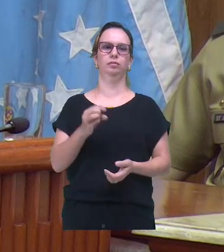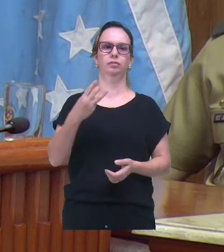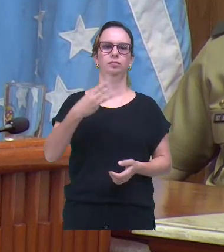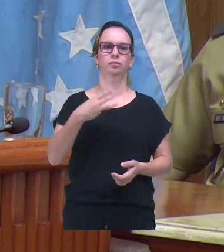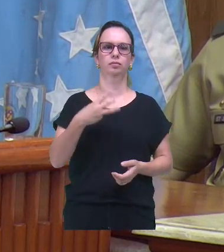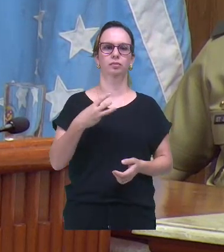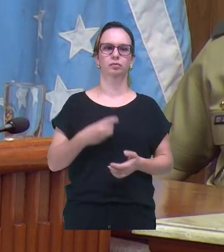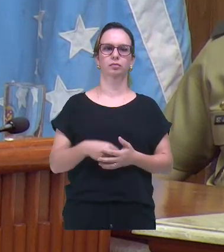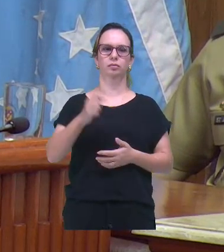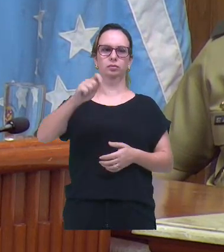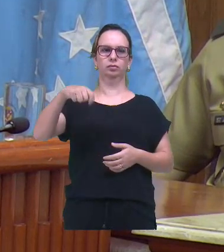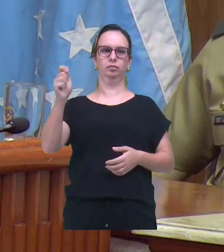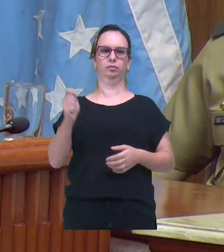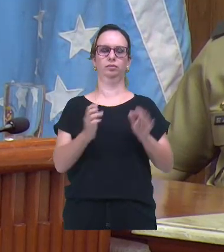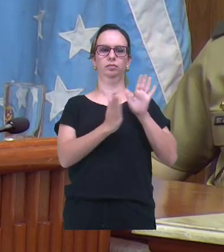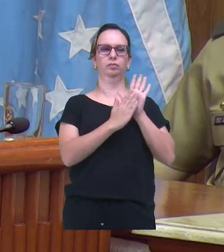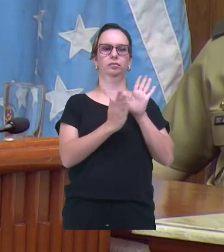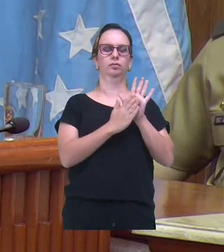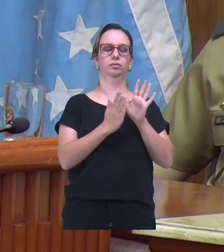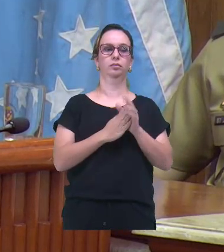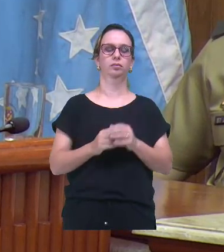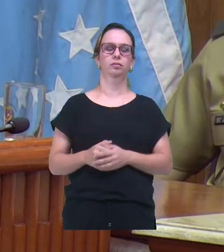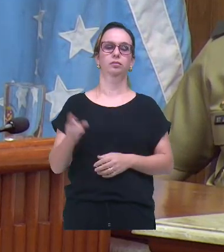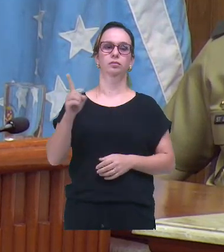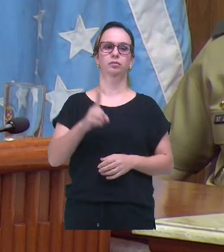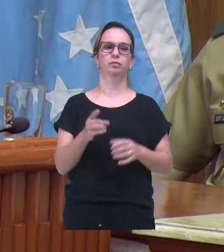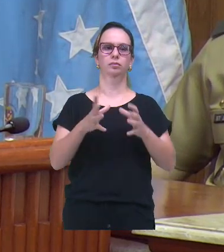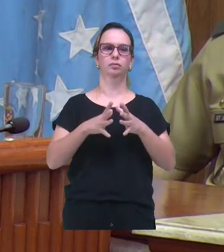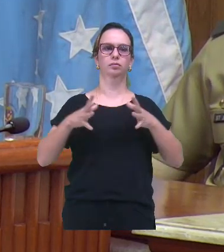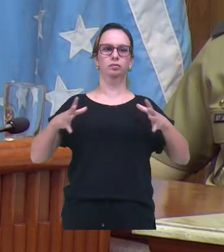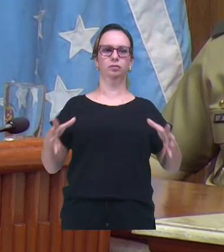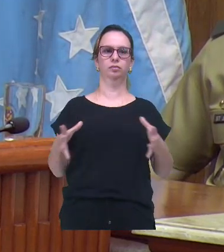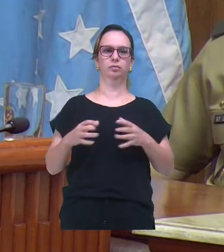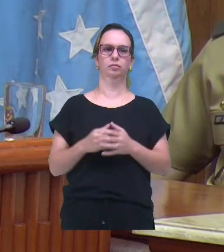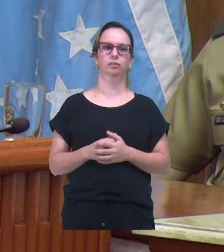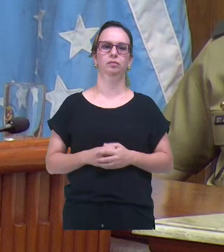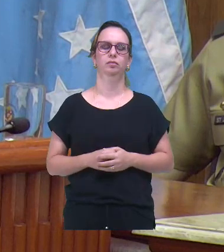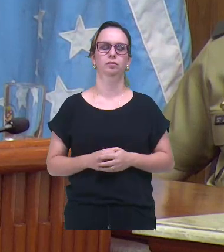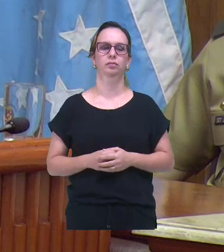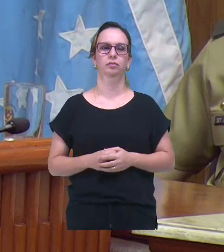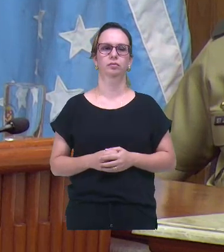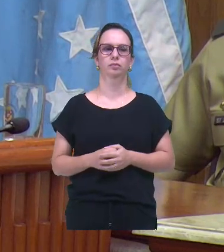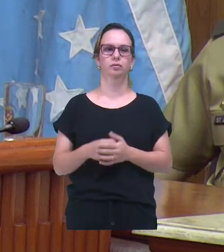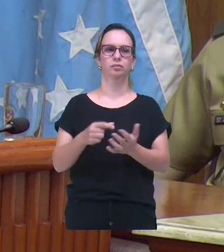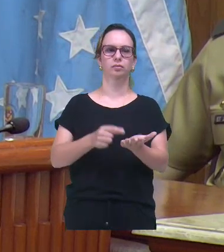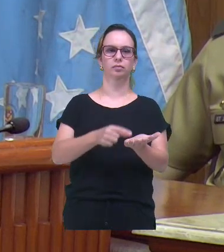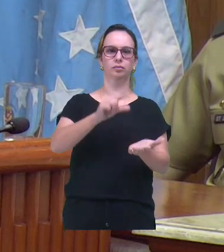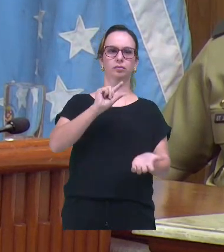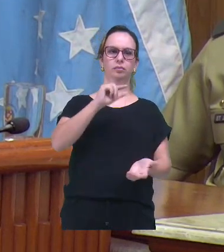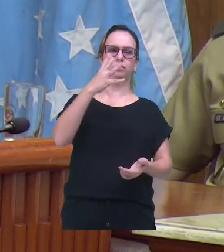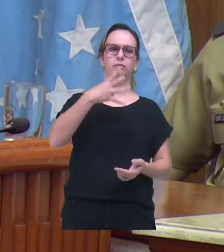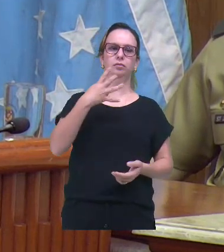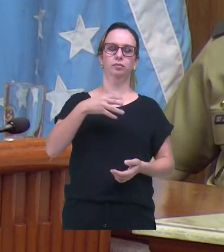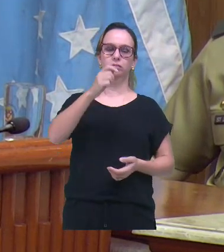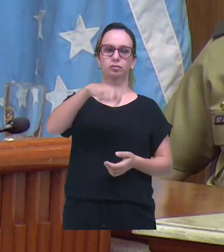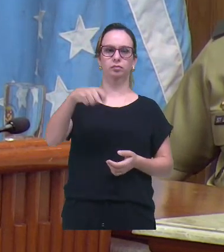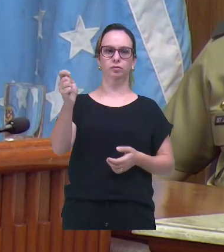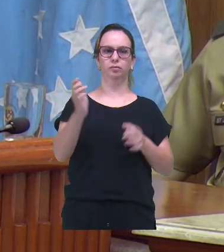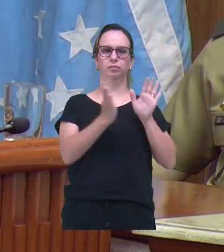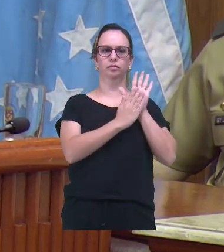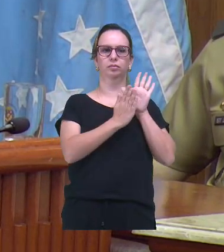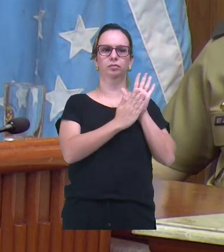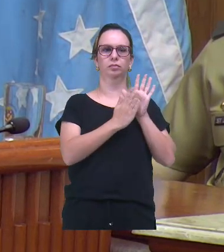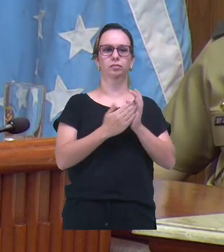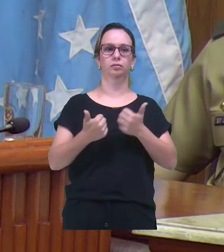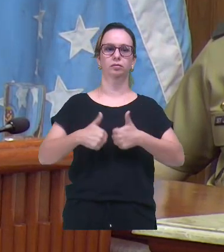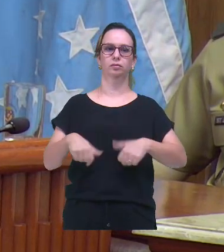propostas dependerá da maioria simples dos votos do citado Conselho. Parágrafo 4º. Aprovada a proposta, será